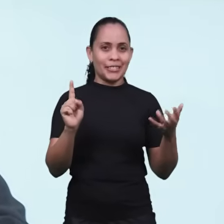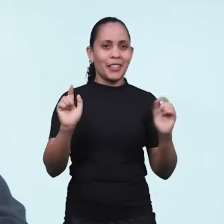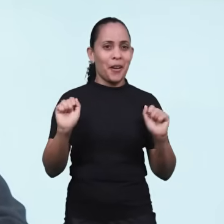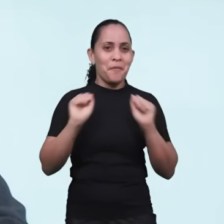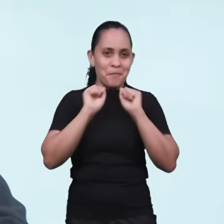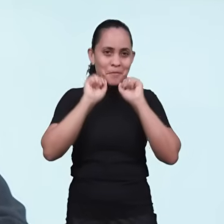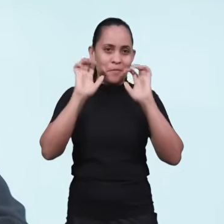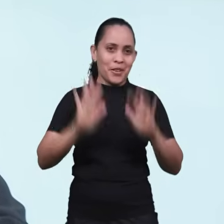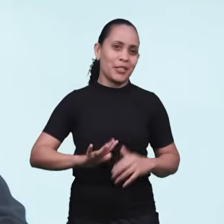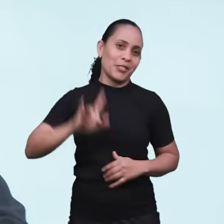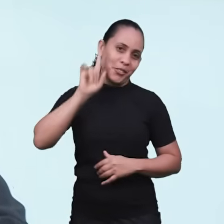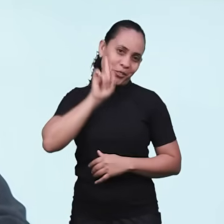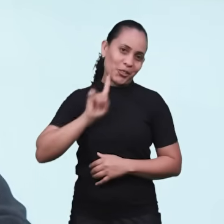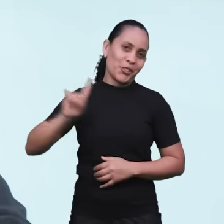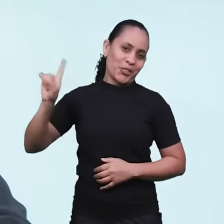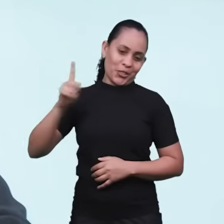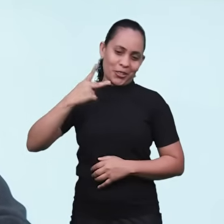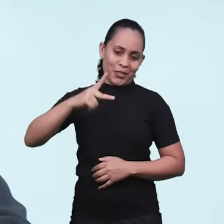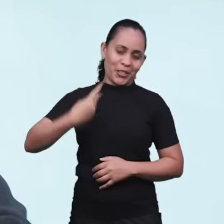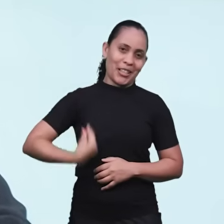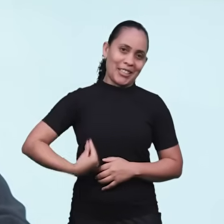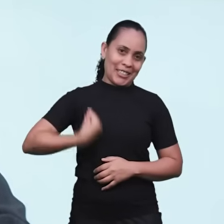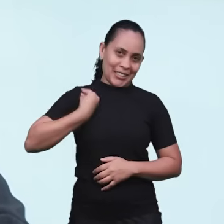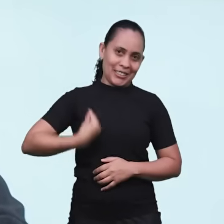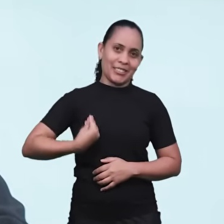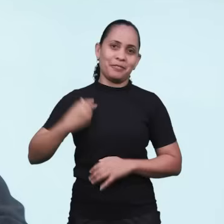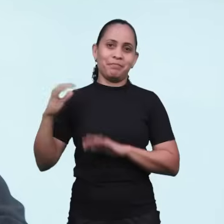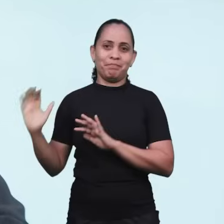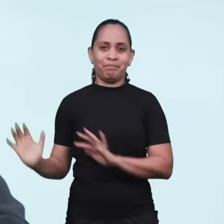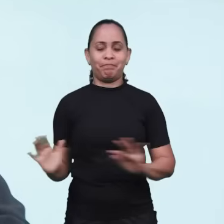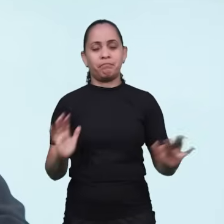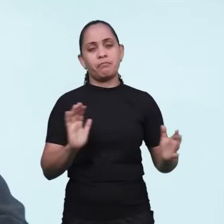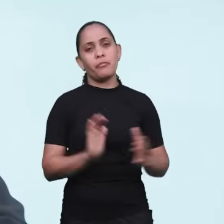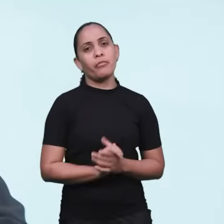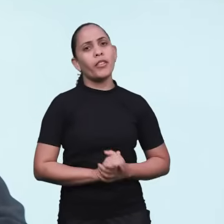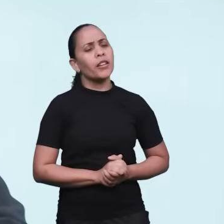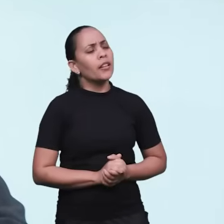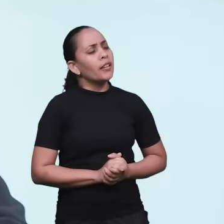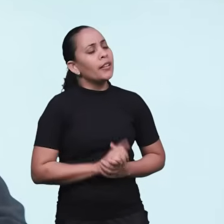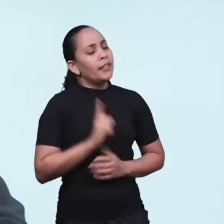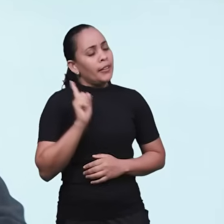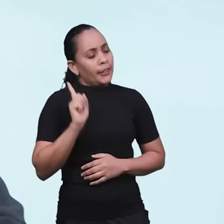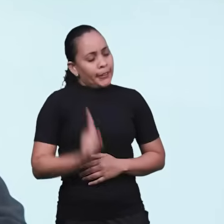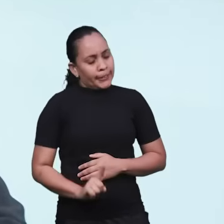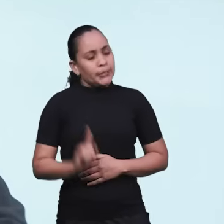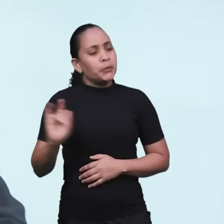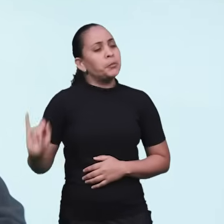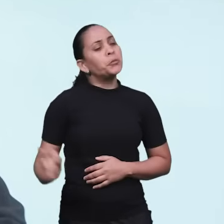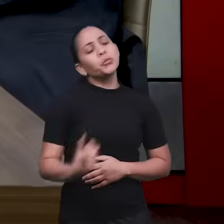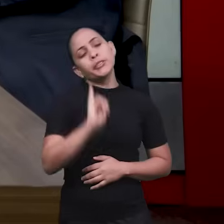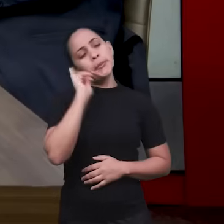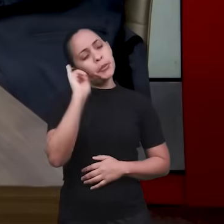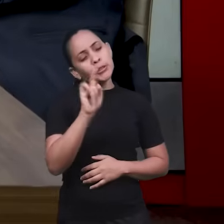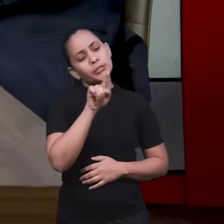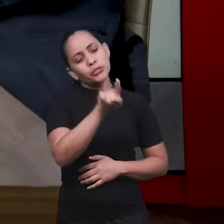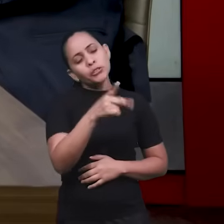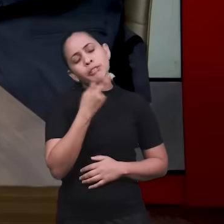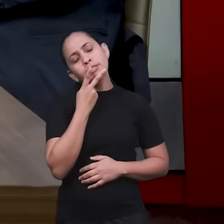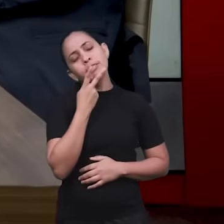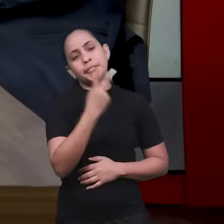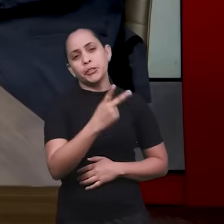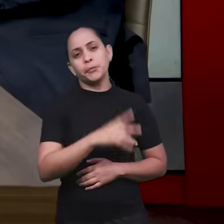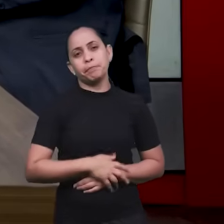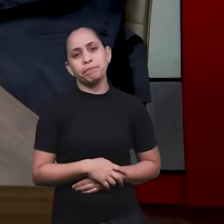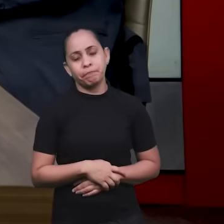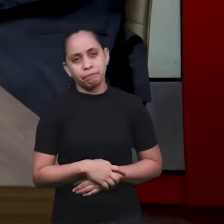dos séculos, refletindo a luz de Jesus em suas vidas. Pastor Juliano. Muito